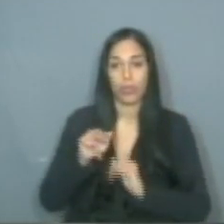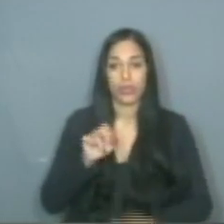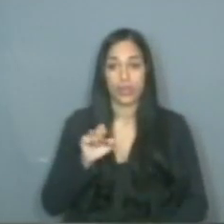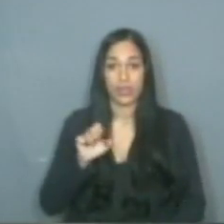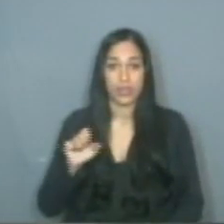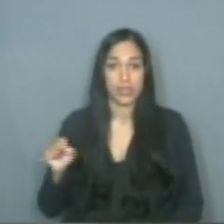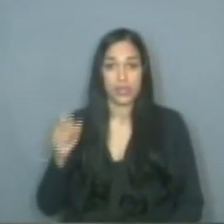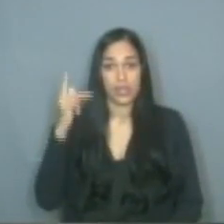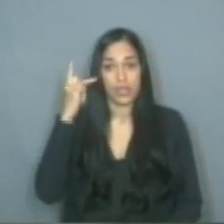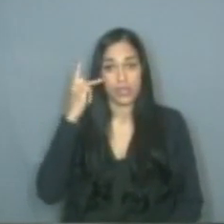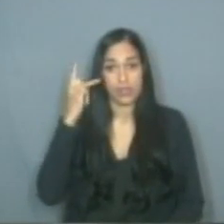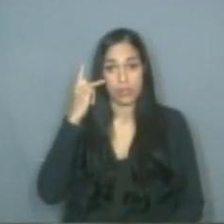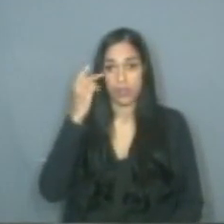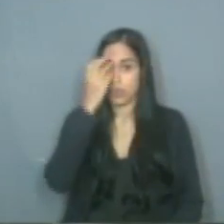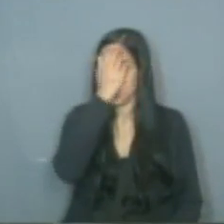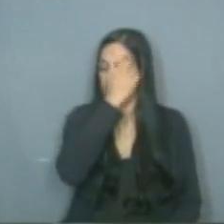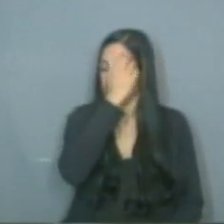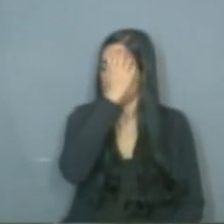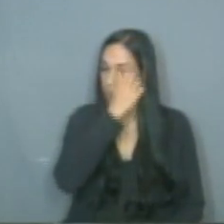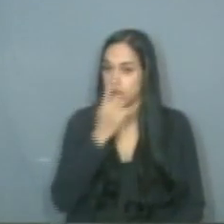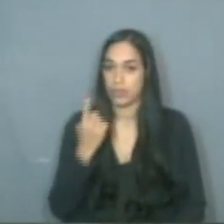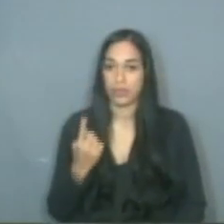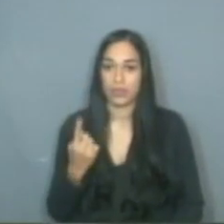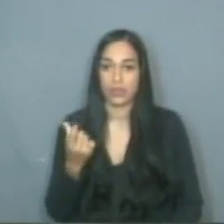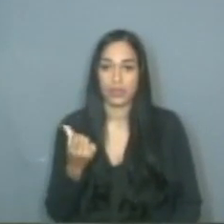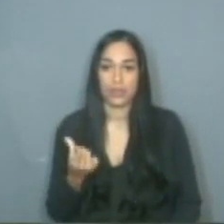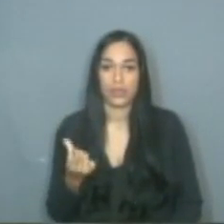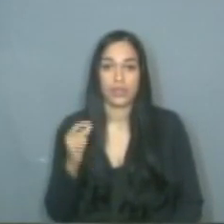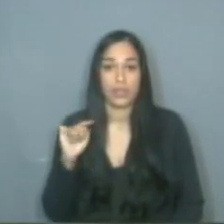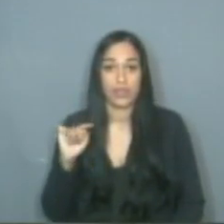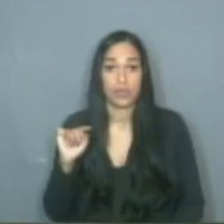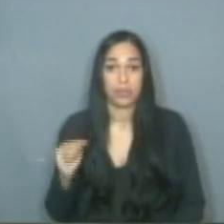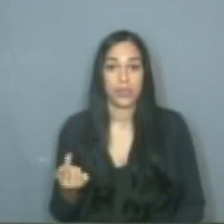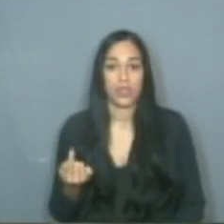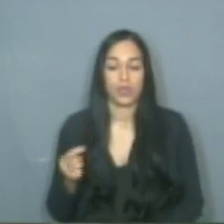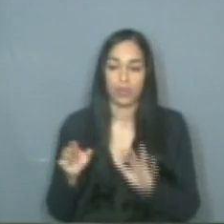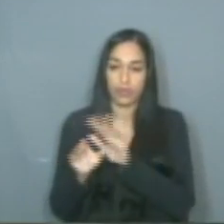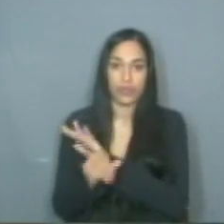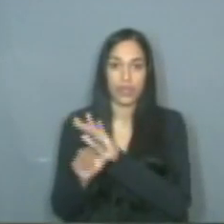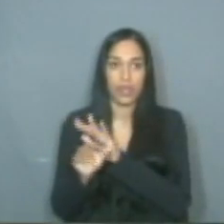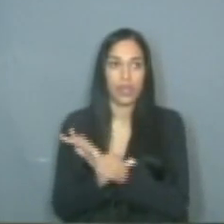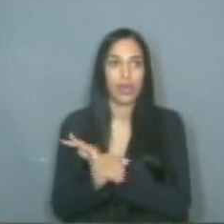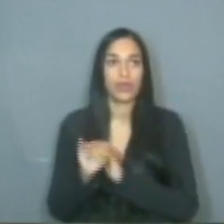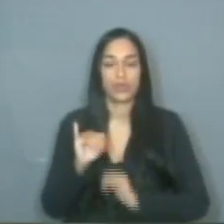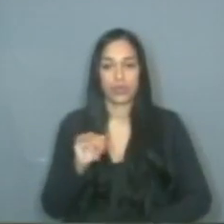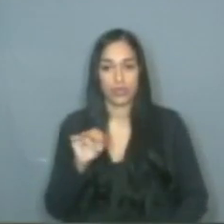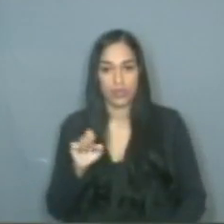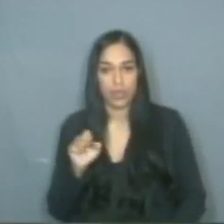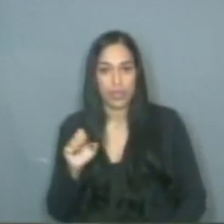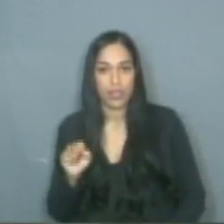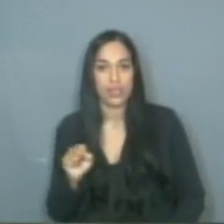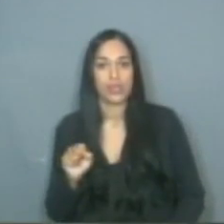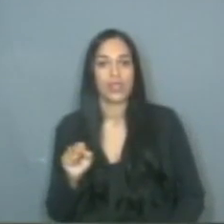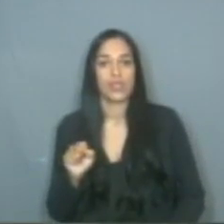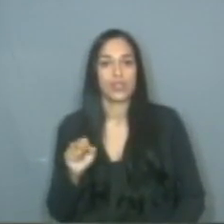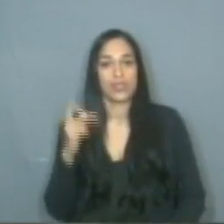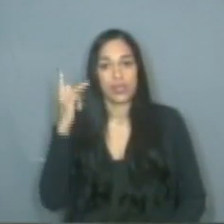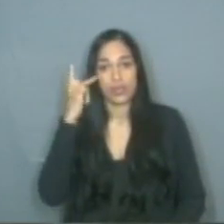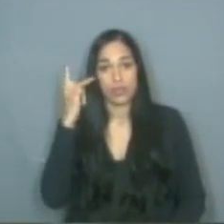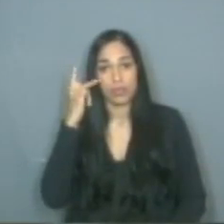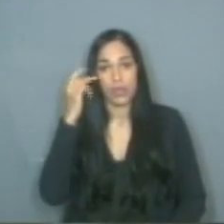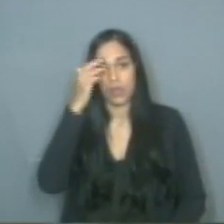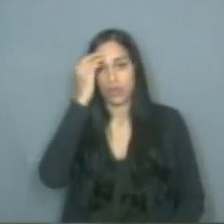Paulo, capital. 16 mil fraudes no INSS somente em São Paulo,